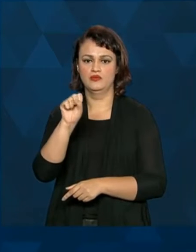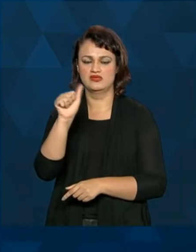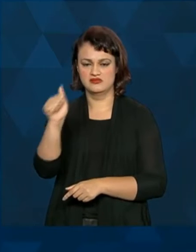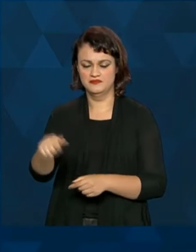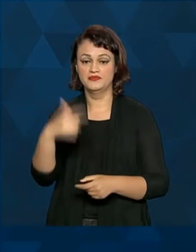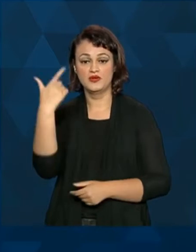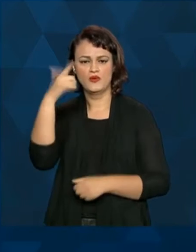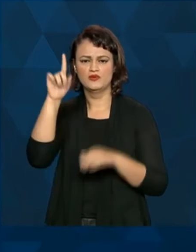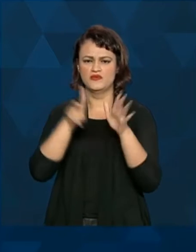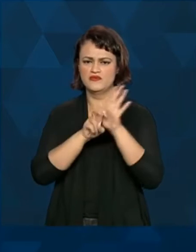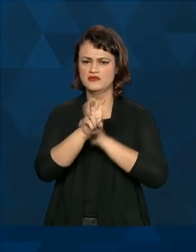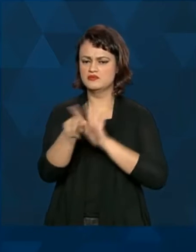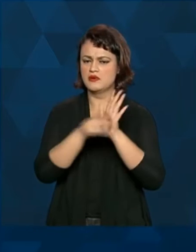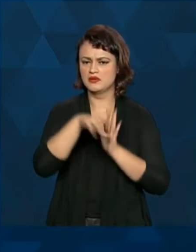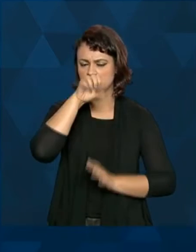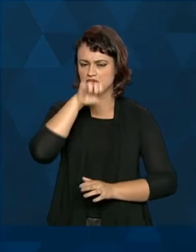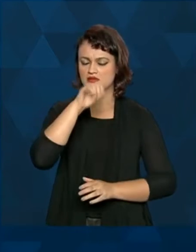SRAG por outros vírus respiratórios,